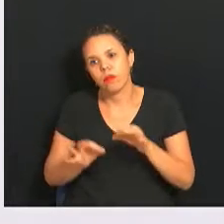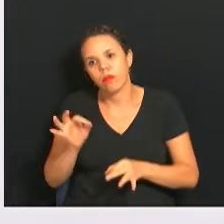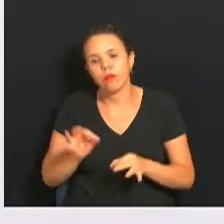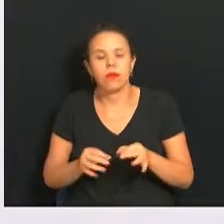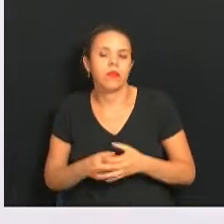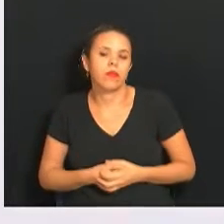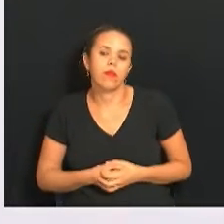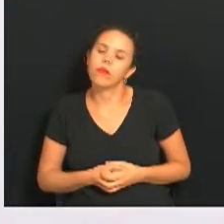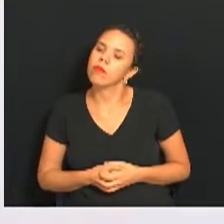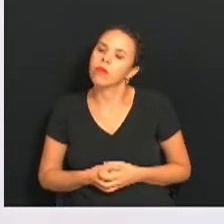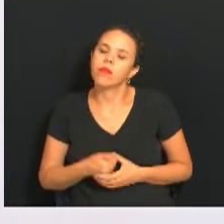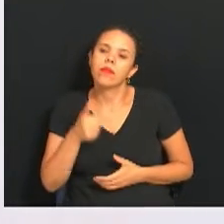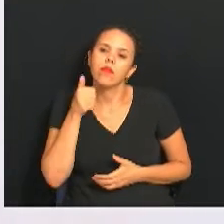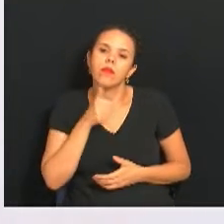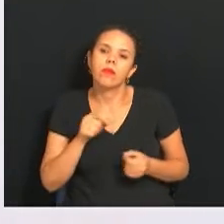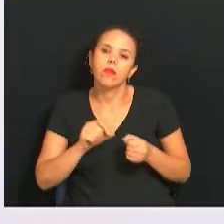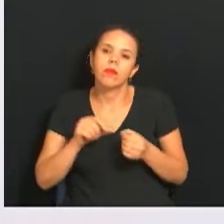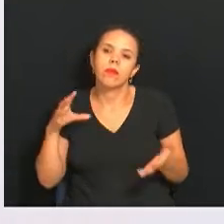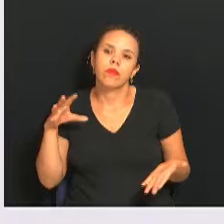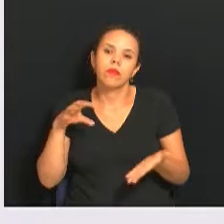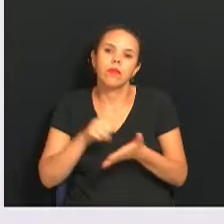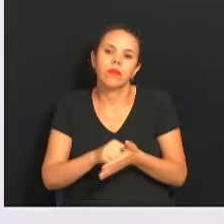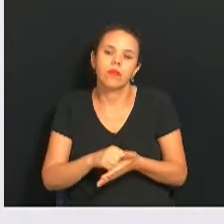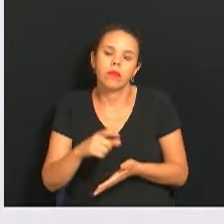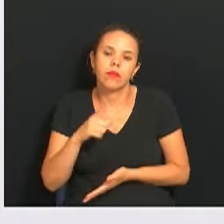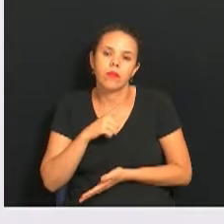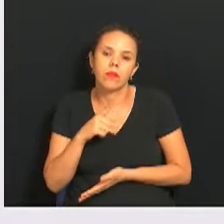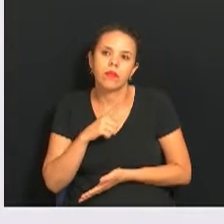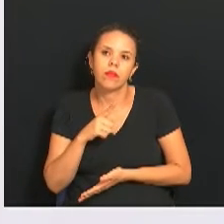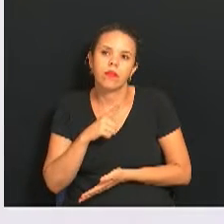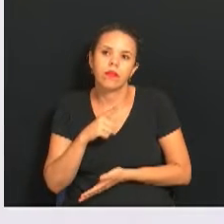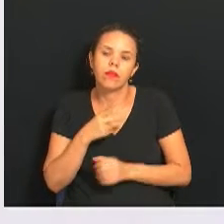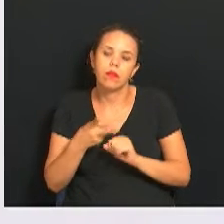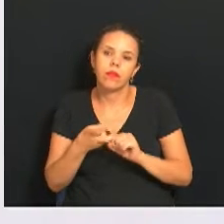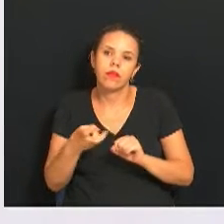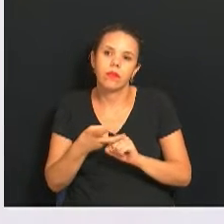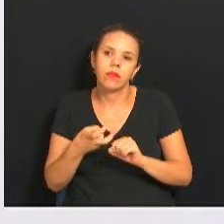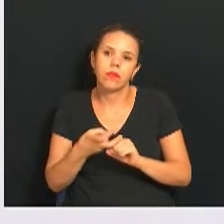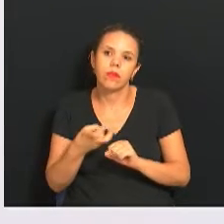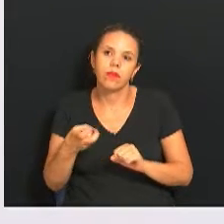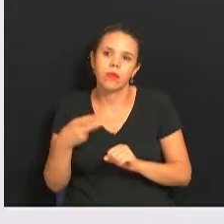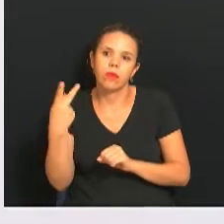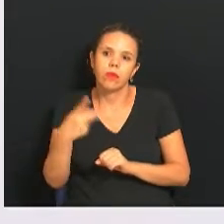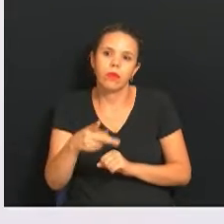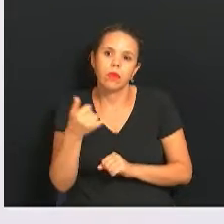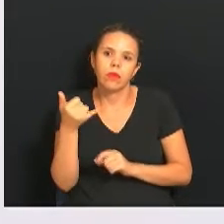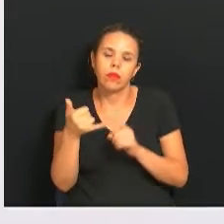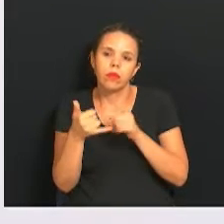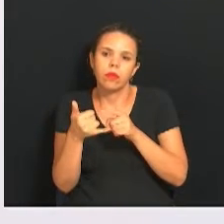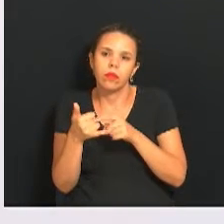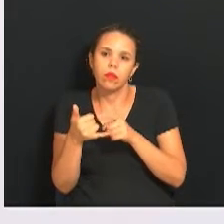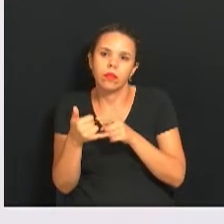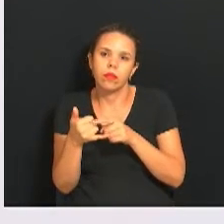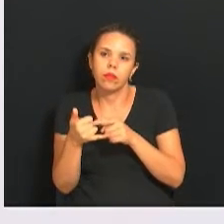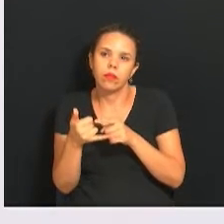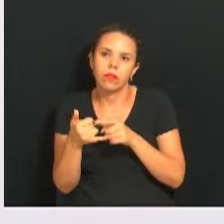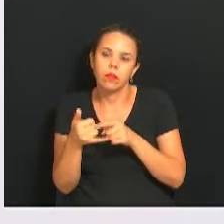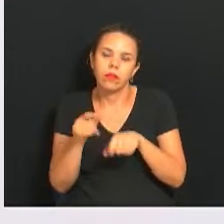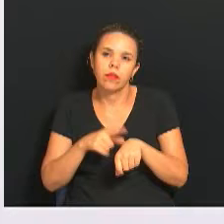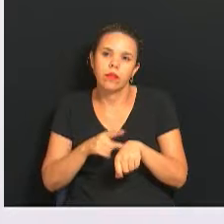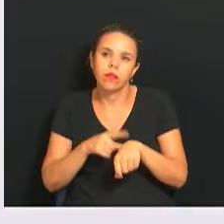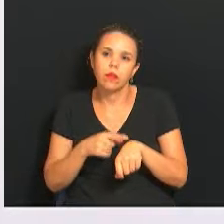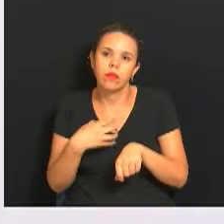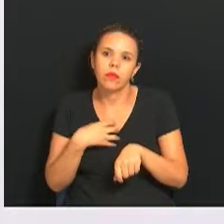E a mulher faz esse cadastro e ela terá esse aplicativo no seu celular. Sendo que a hora que ela se